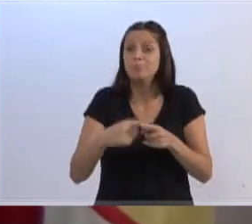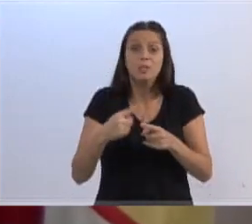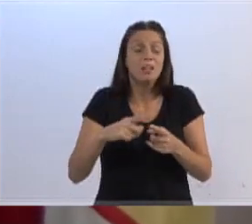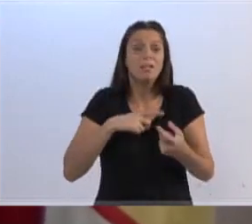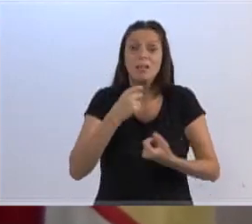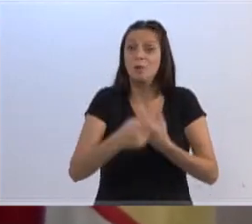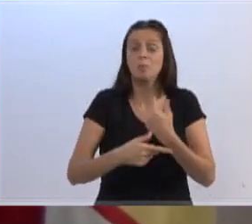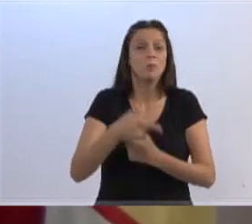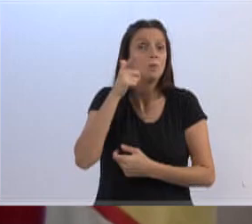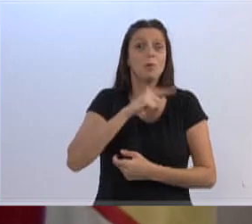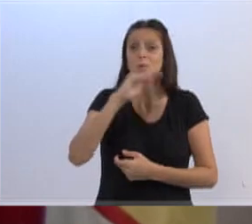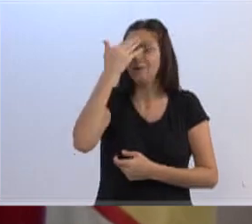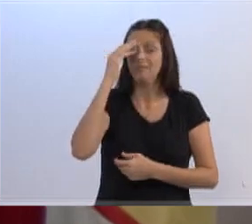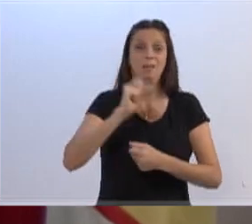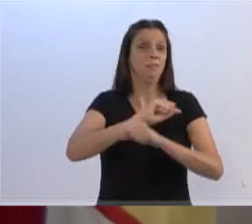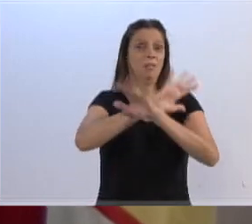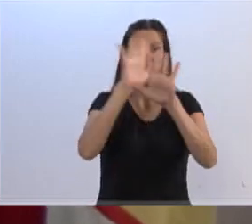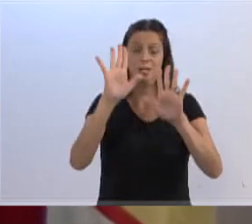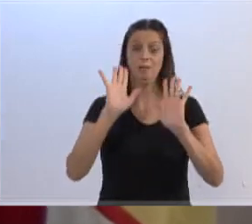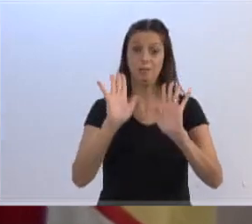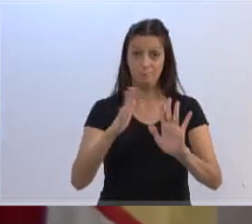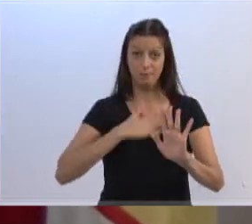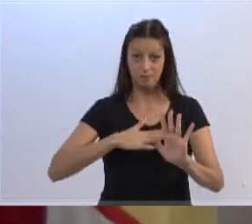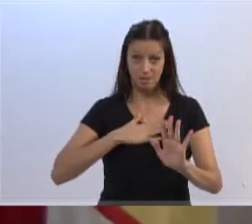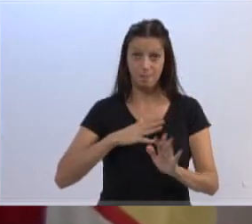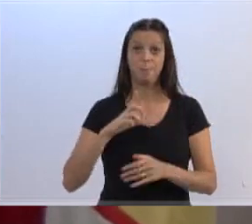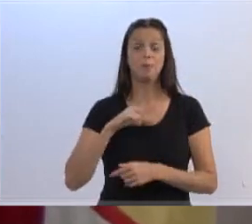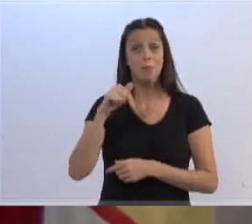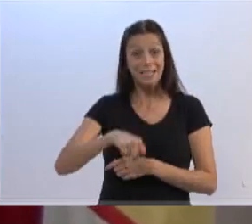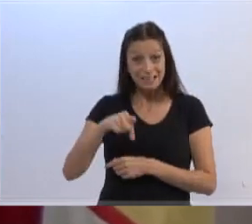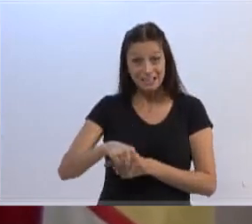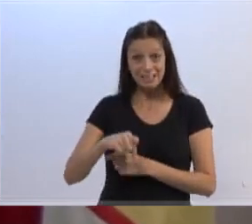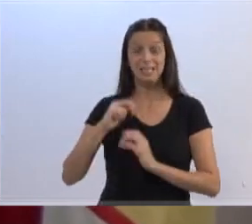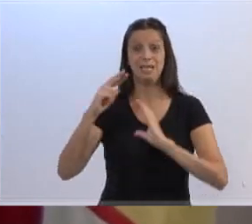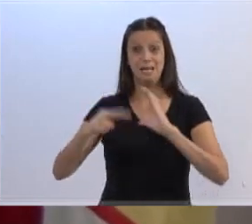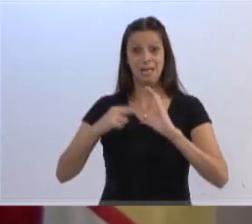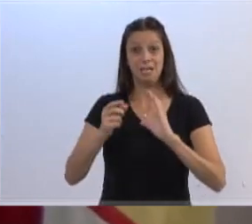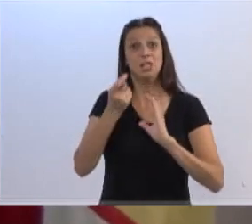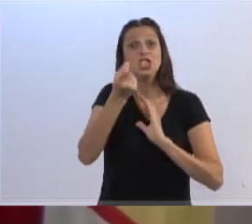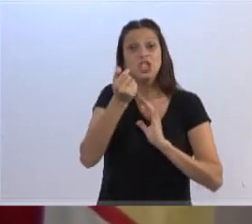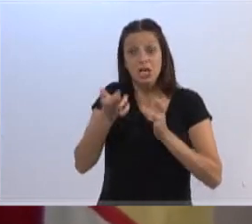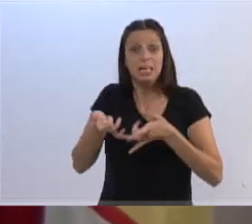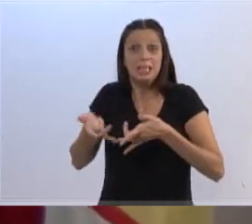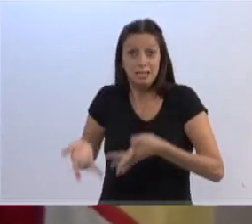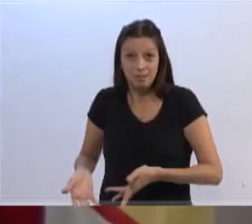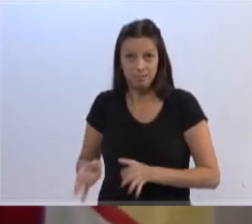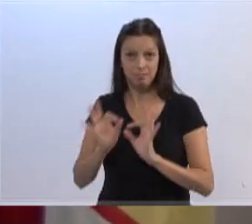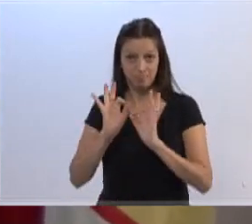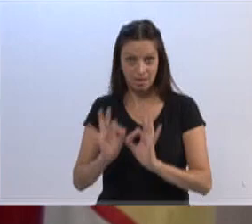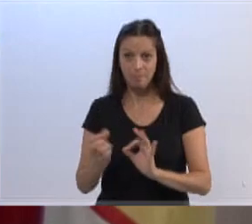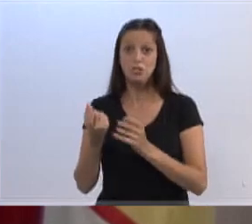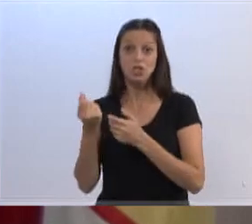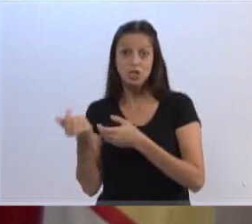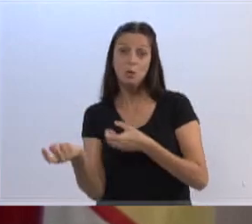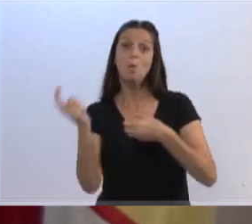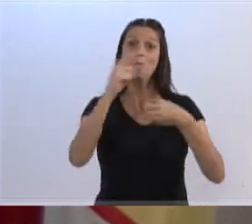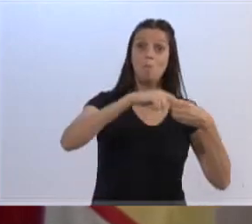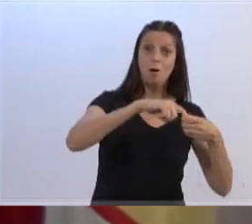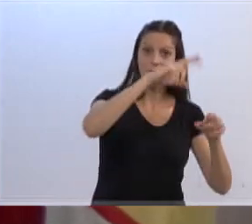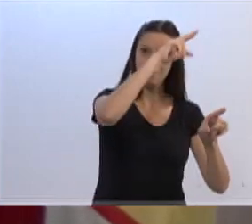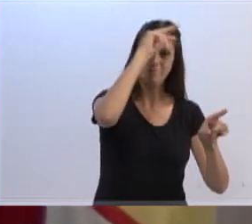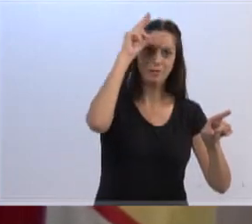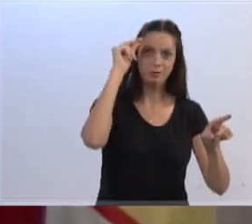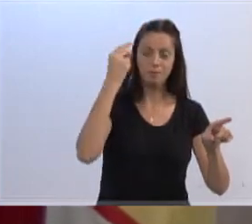discussão. Então, eu quero explicar o seguinte. Existe uma sobra desta Casa Legislativa. Essa sobra vai para o Executivo.